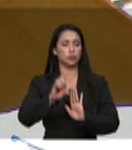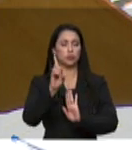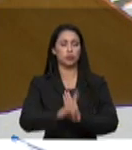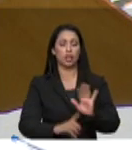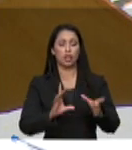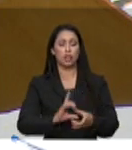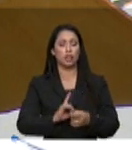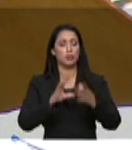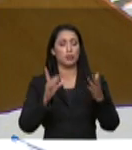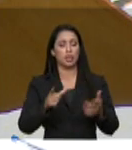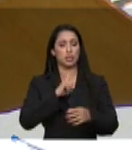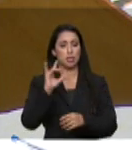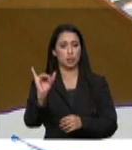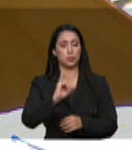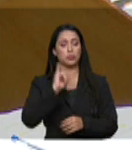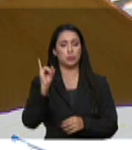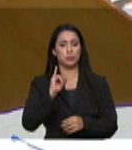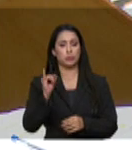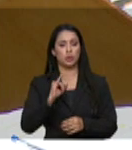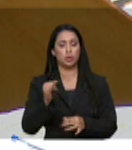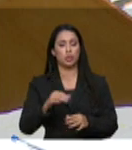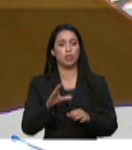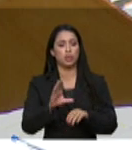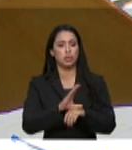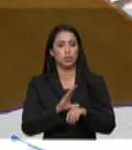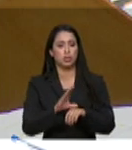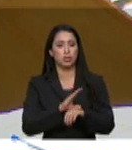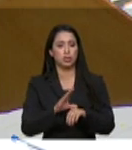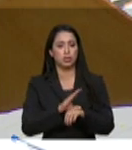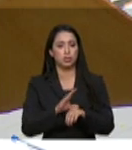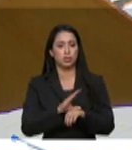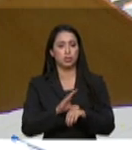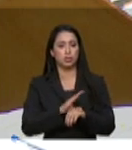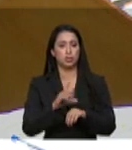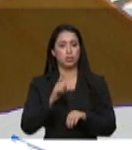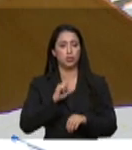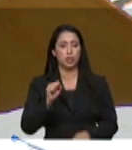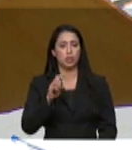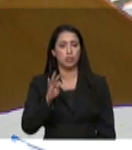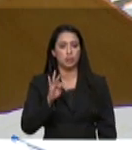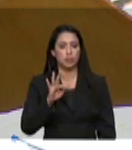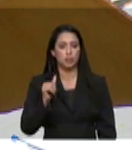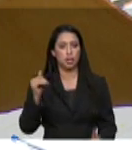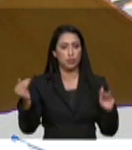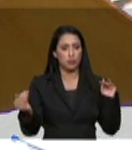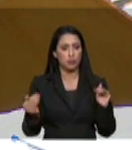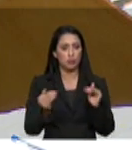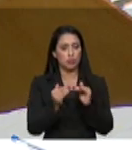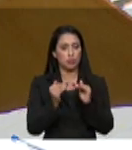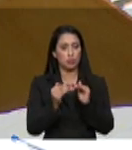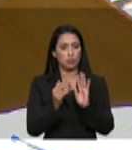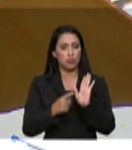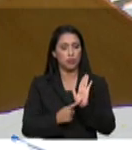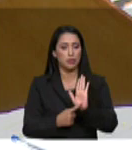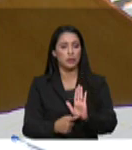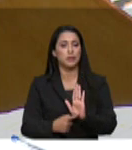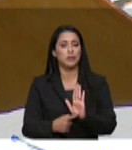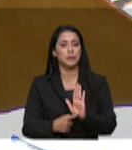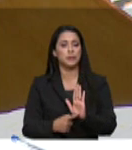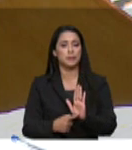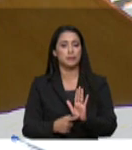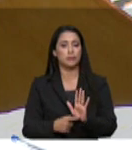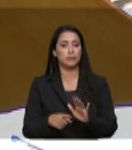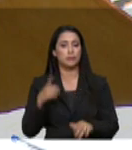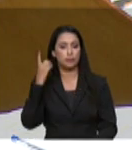direito é importante prerrogativa de ordem constitucional desta corte já assentou o entendimento de que as manifestações os parlamentares